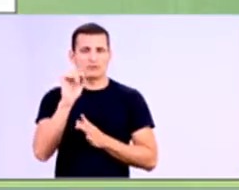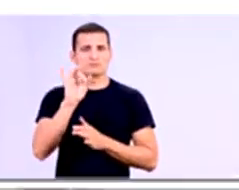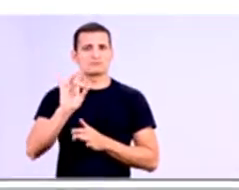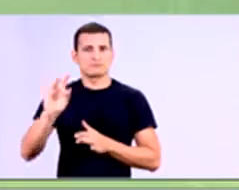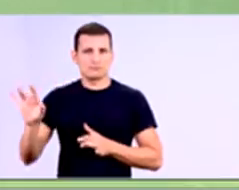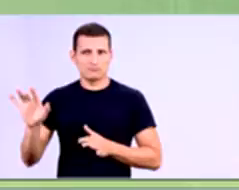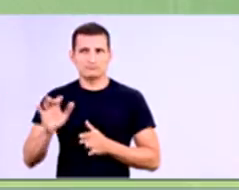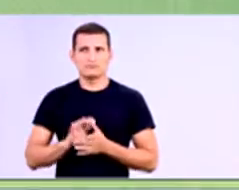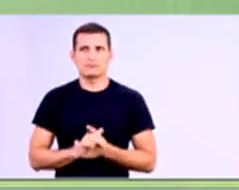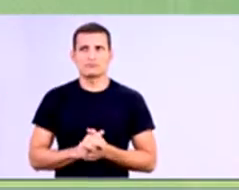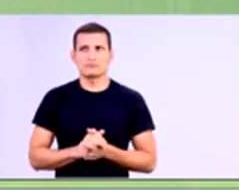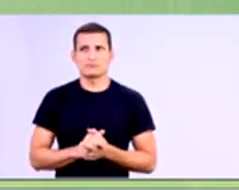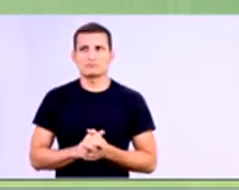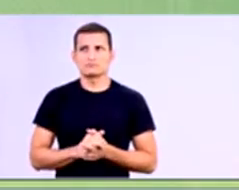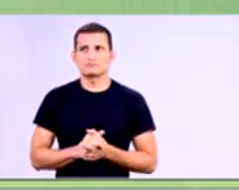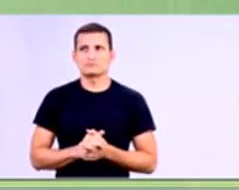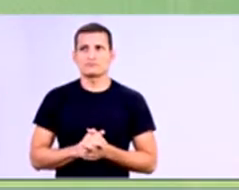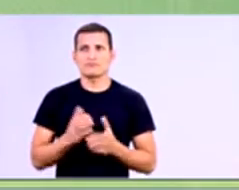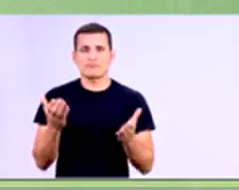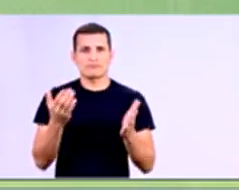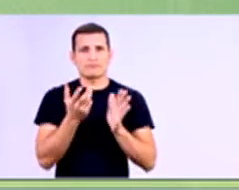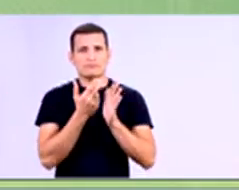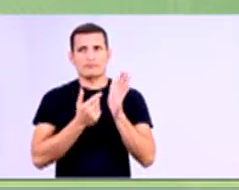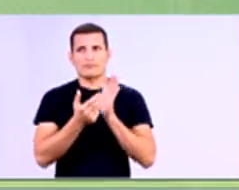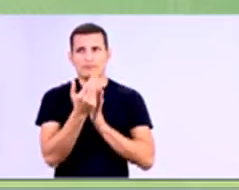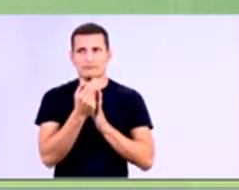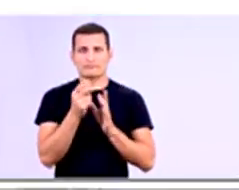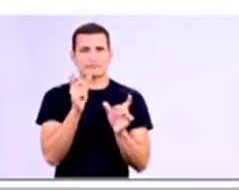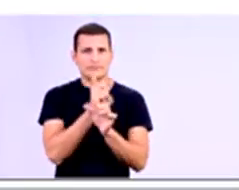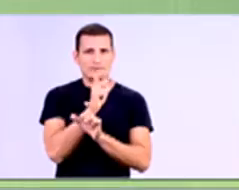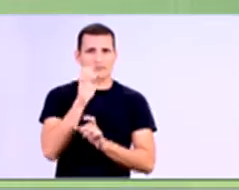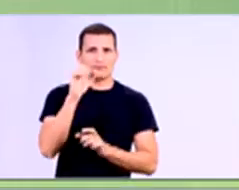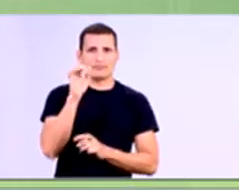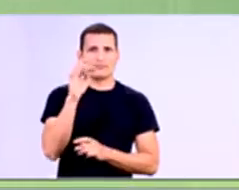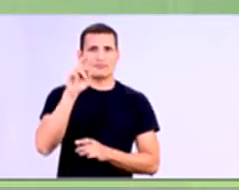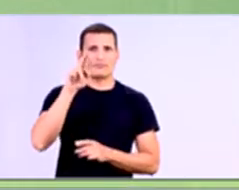um. Vamos entrar então nesses diagramas. Diagramas estruturais.